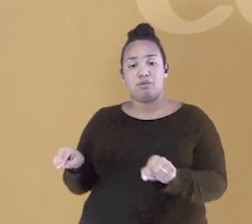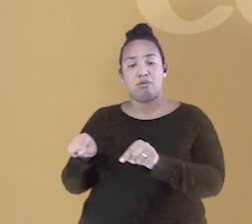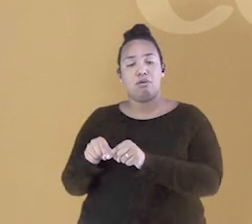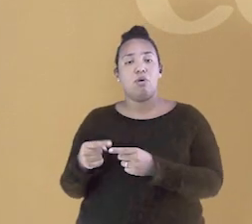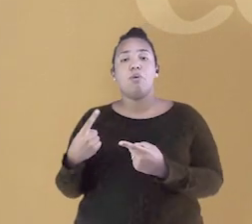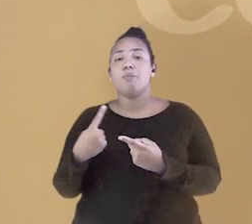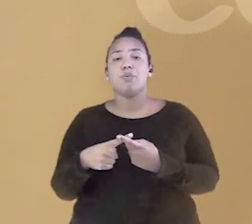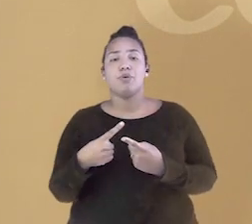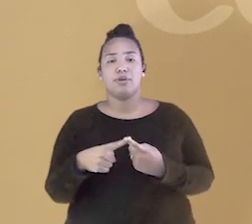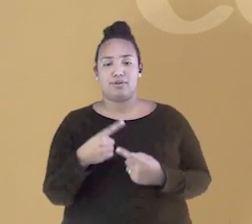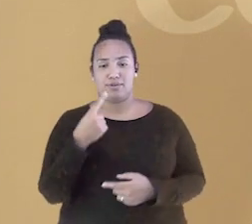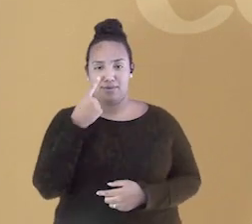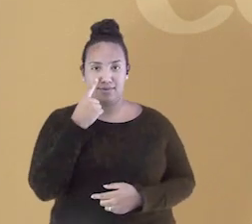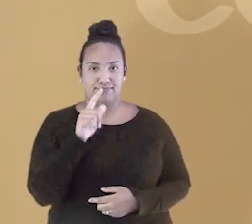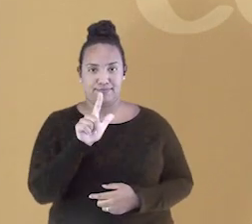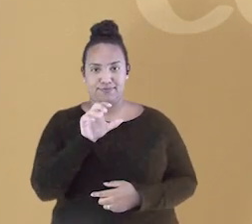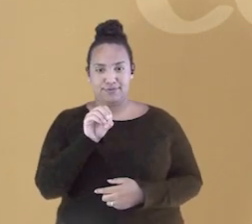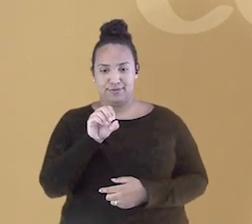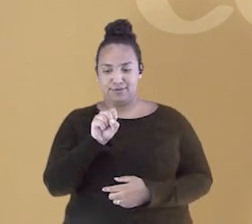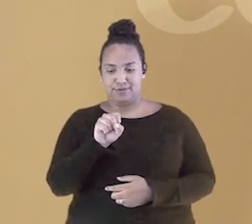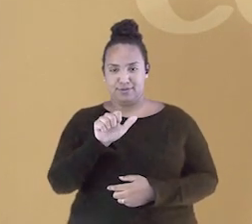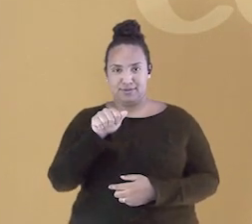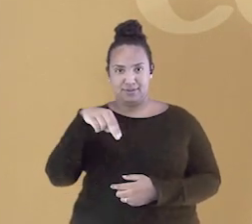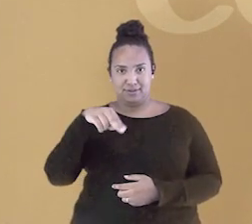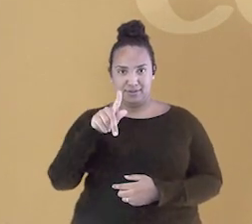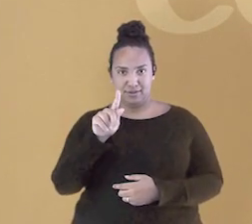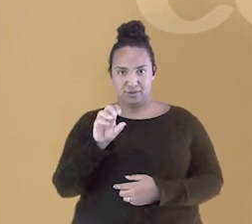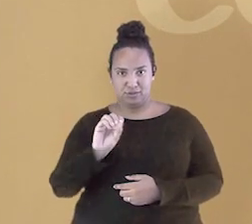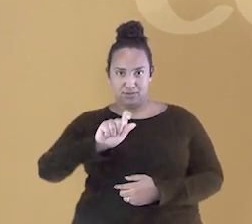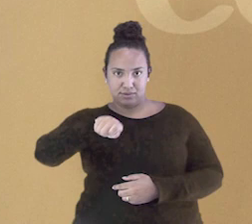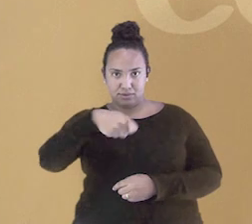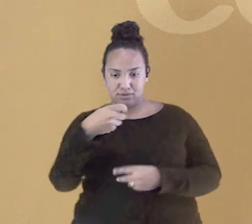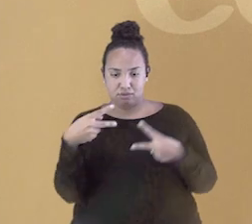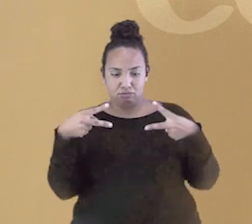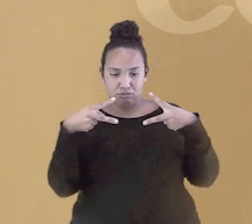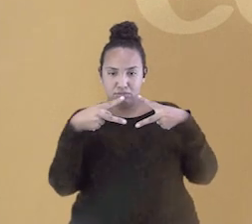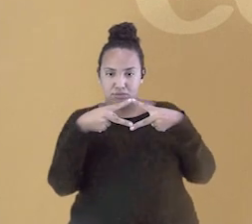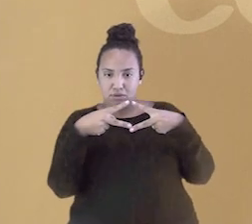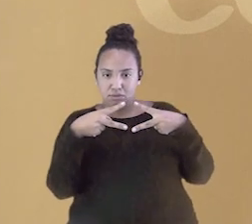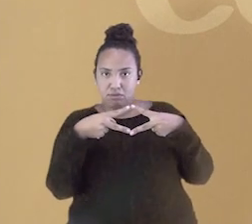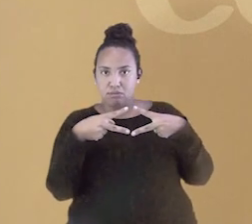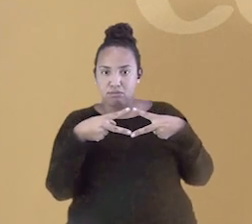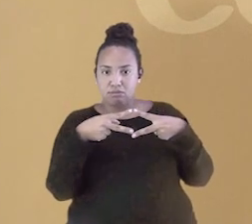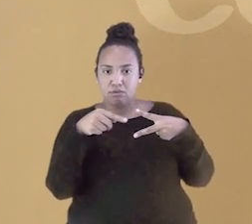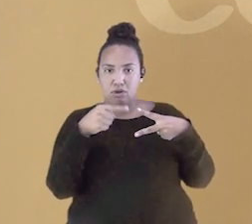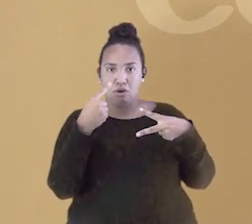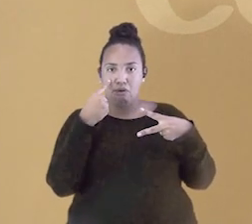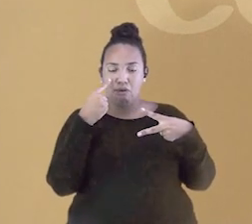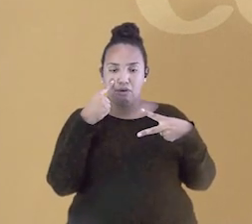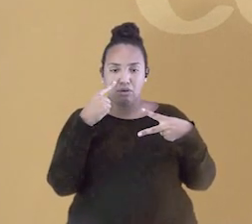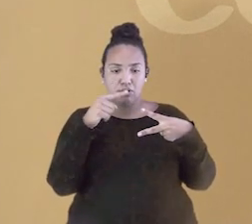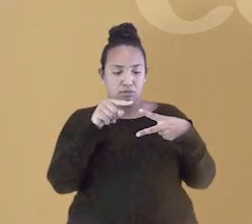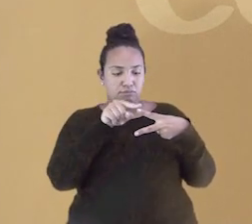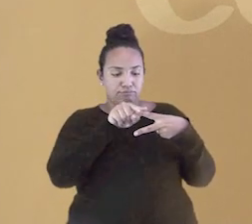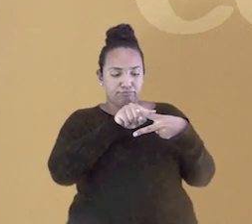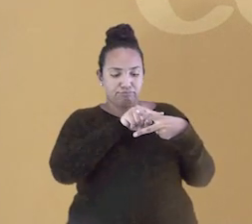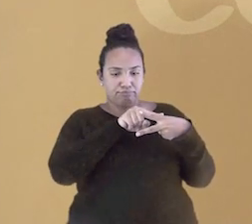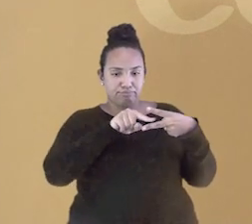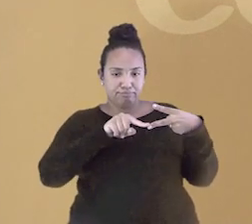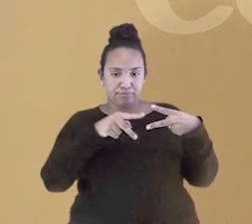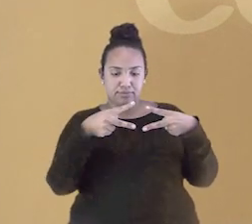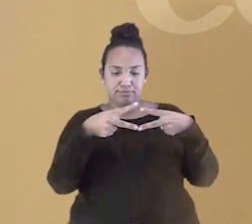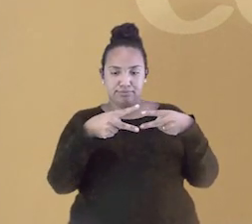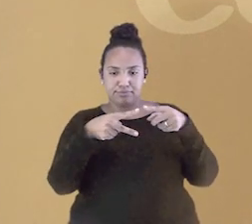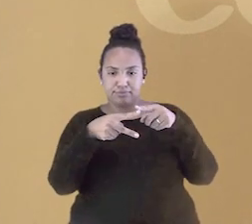os ângulos deles, não são todos iguais. Ângulo é a abertura entre os